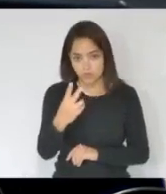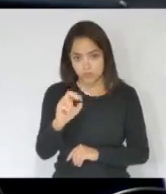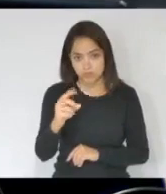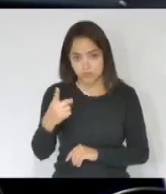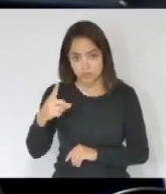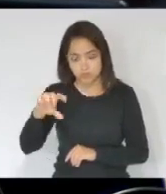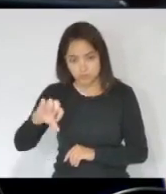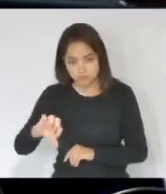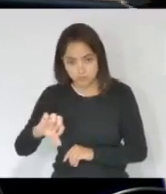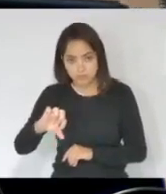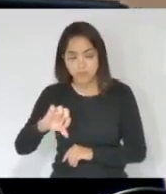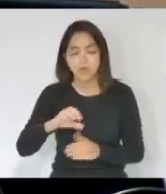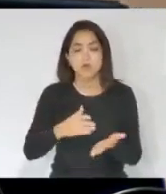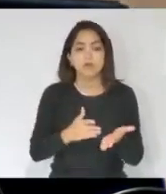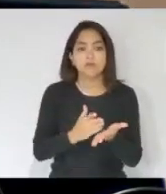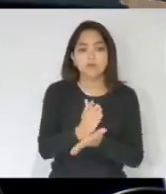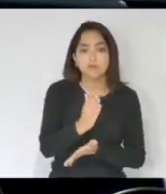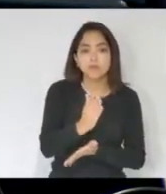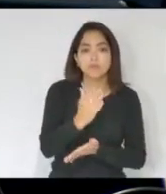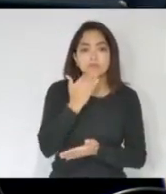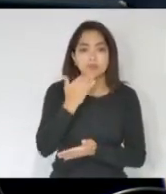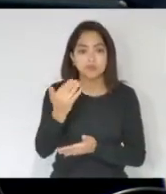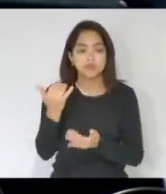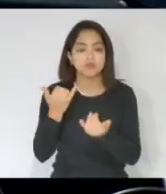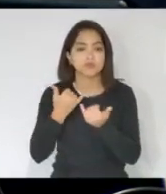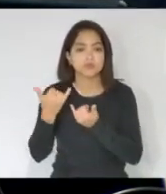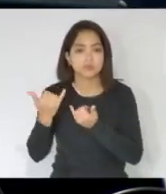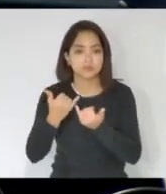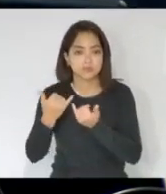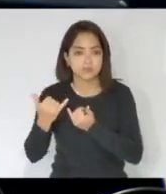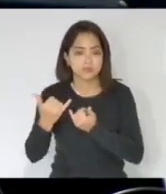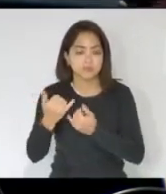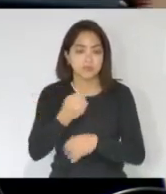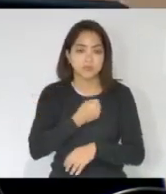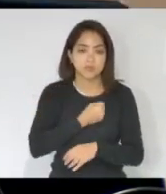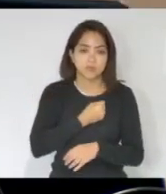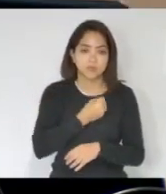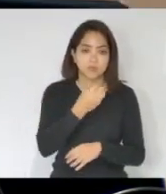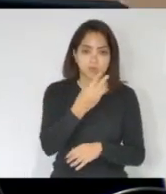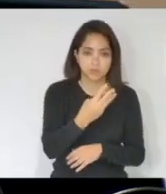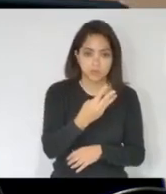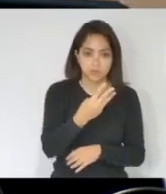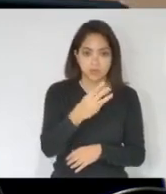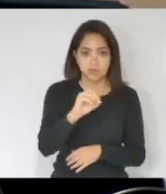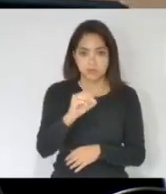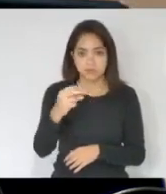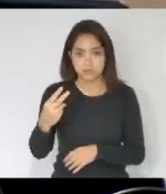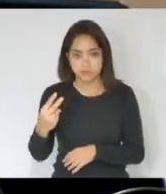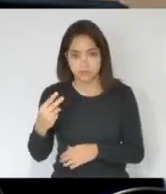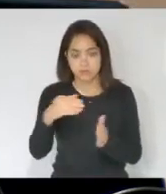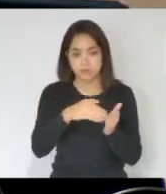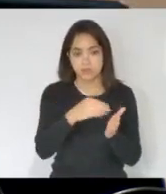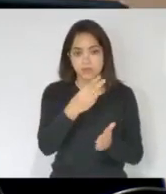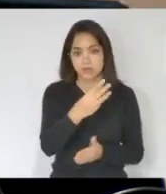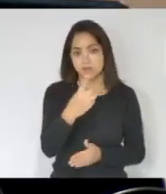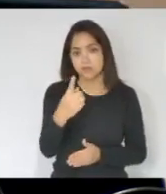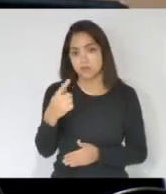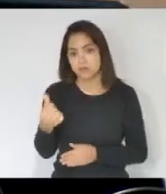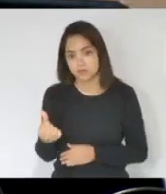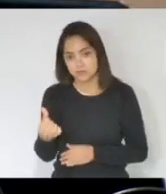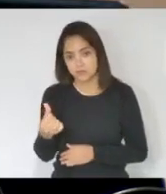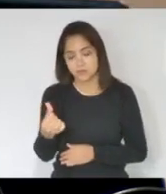14/2019. Foram aprovados os pedidos de informação números 302 a